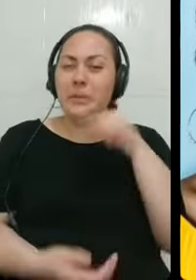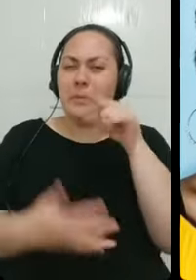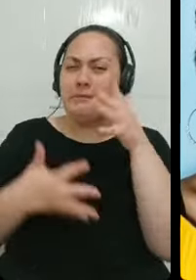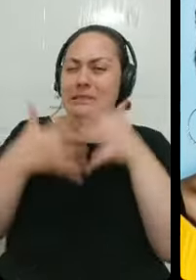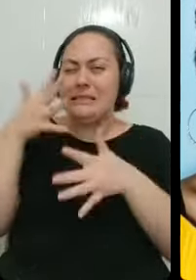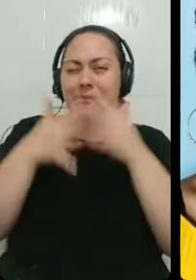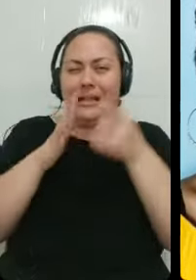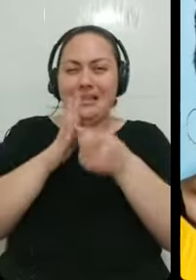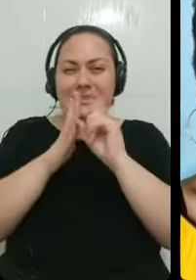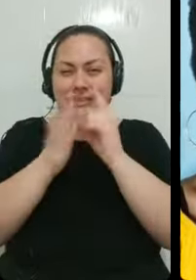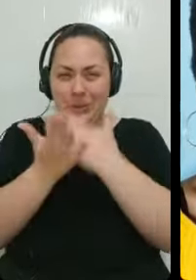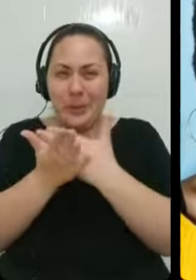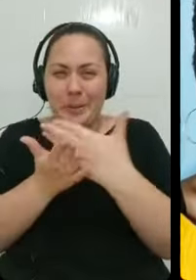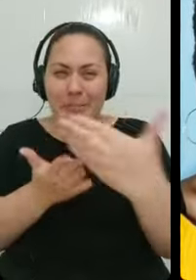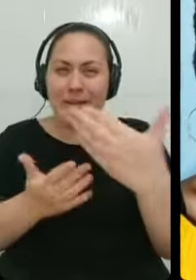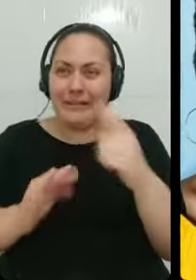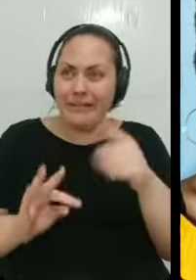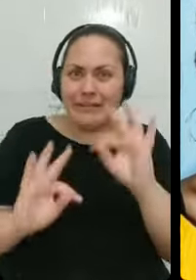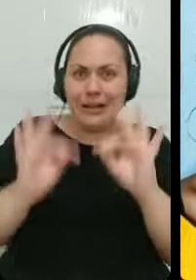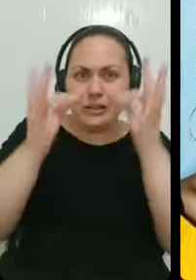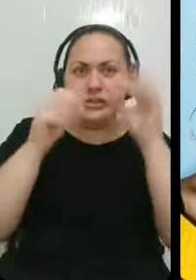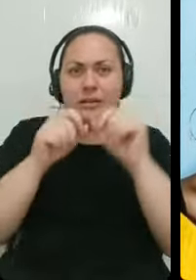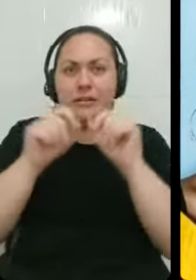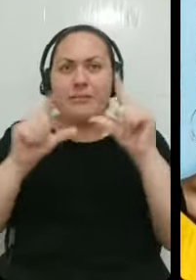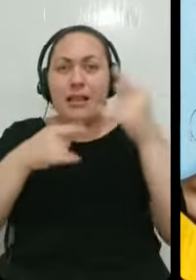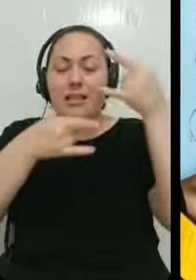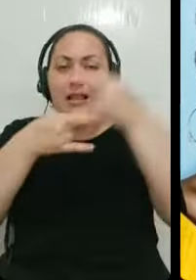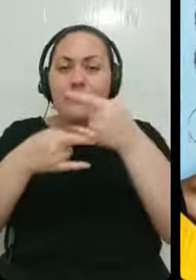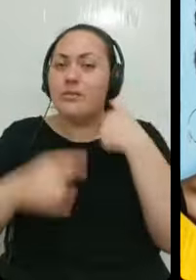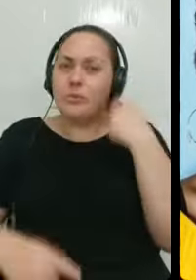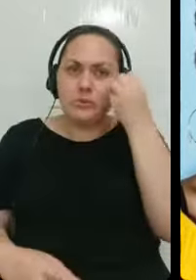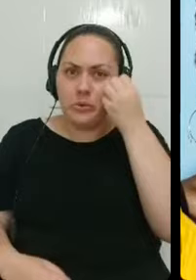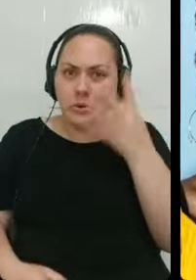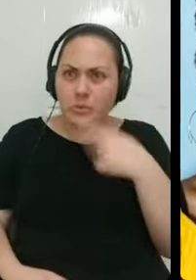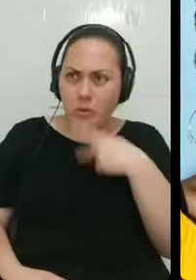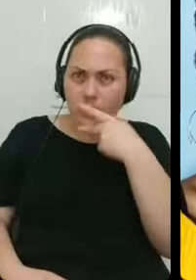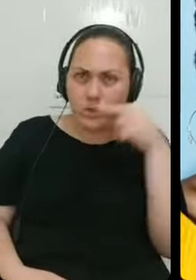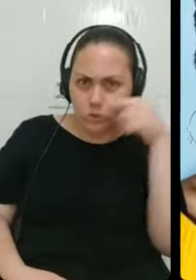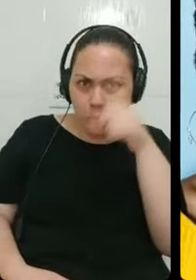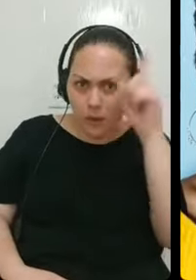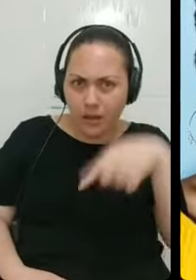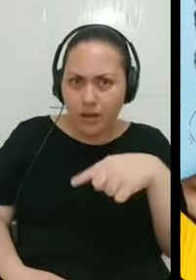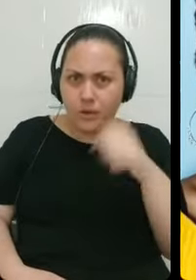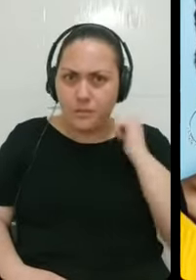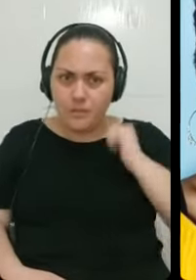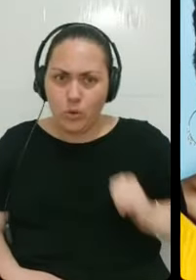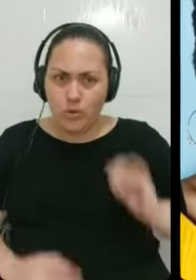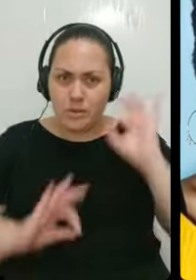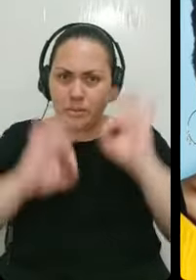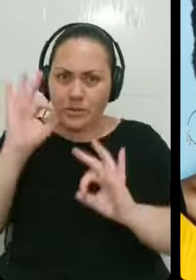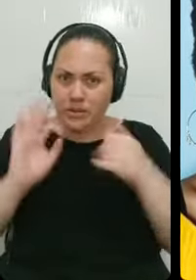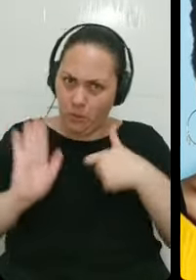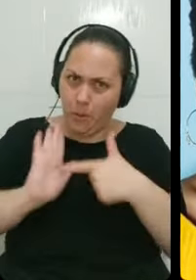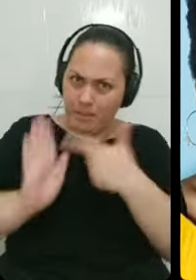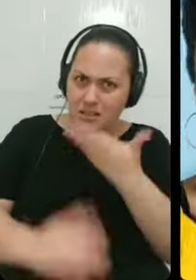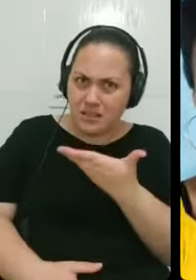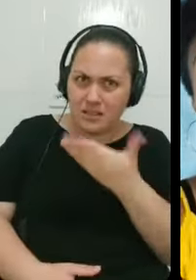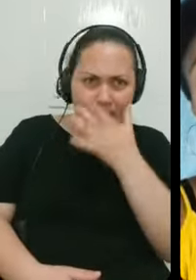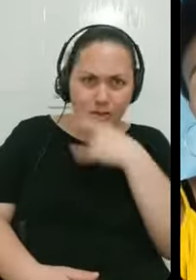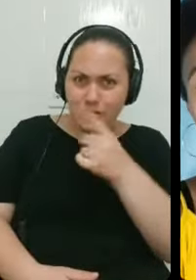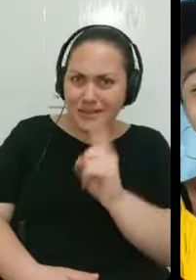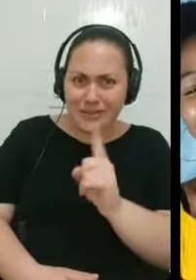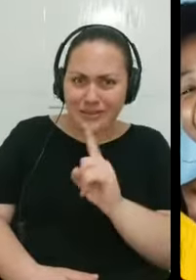né, com a tecnologia de abrir live, e eu não me lembro se eu disse que tu era bolsista do projeto, se eu te apresentei. Eu acho que